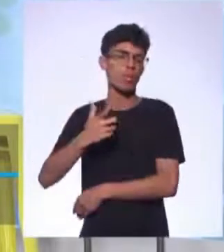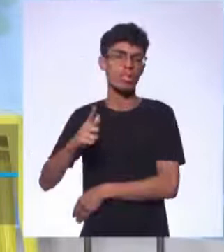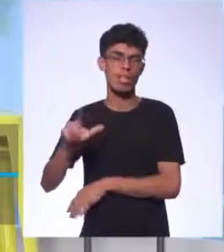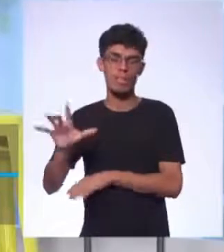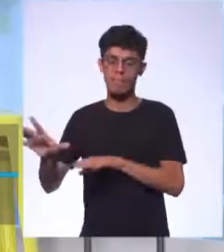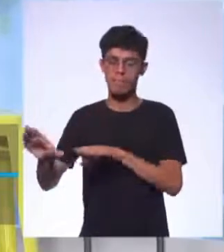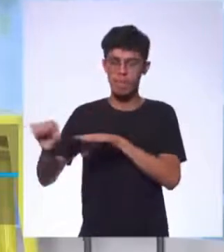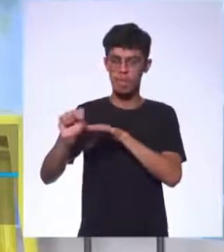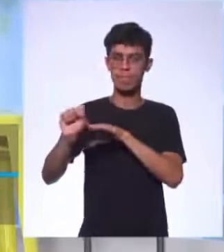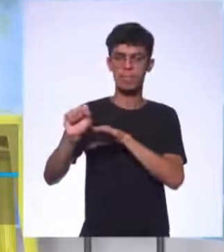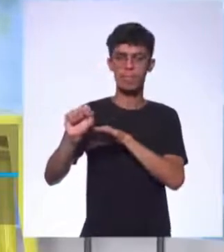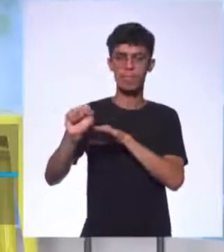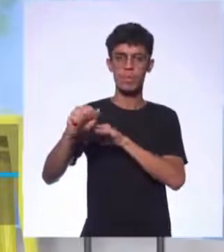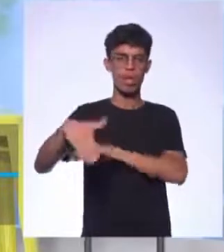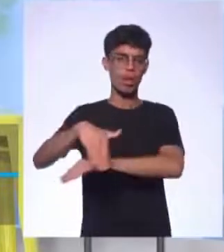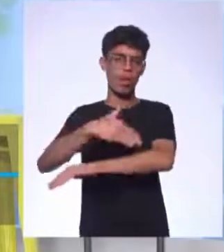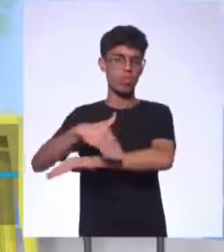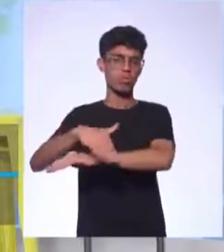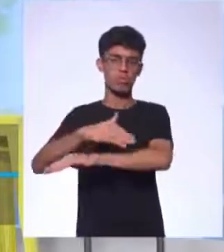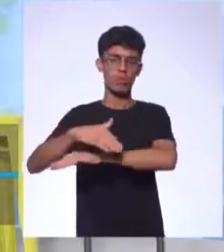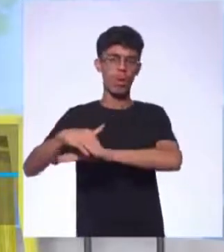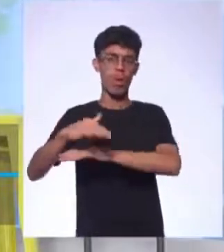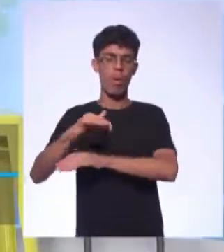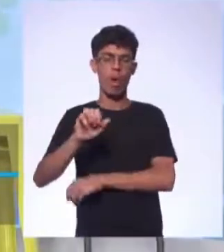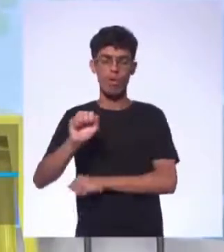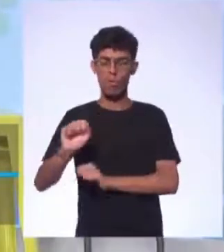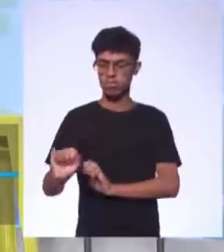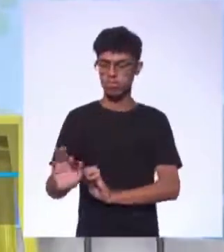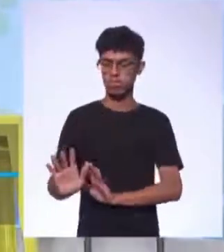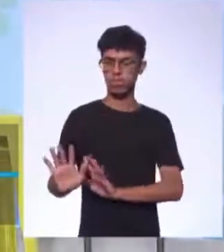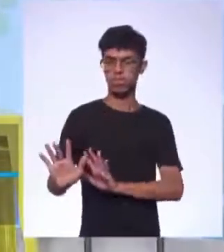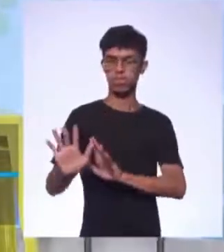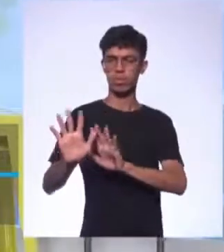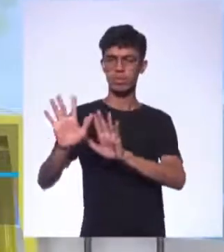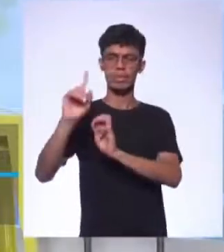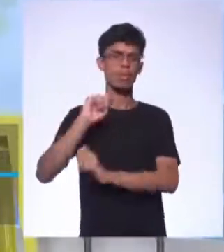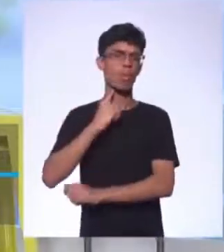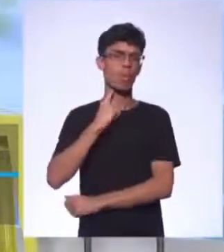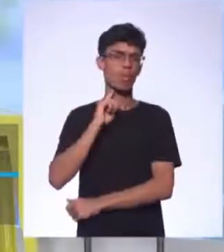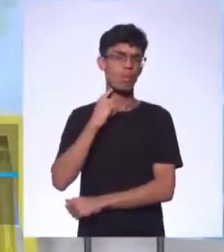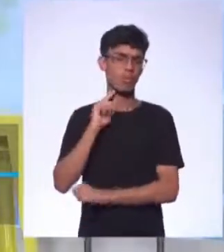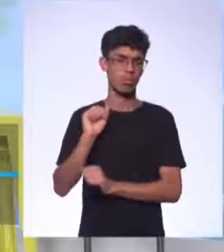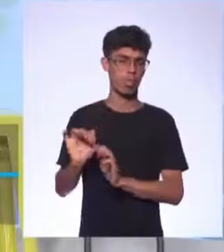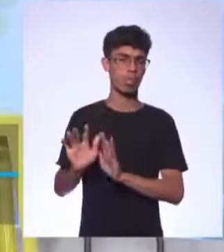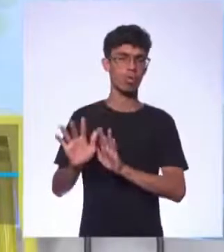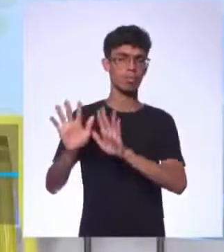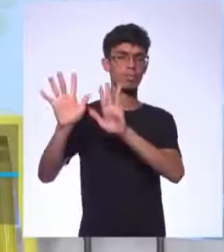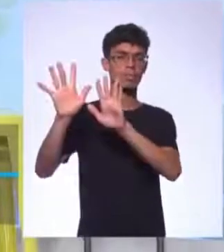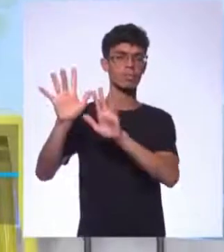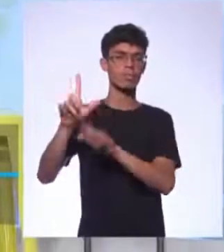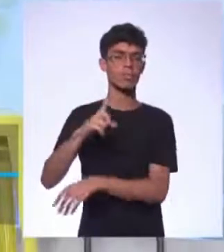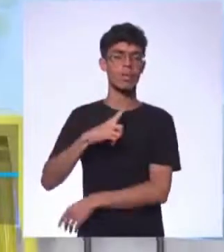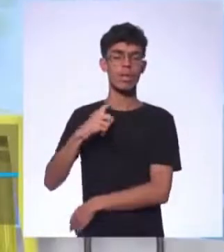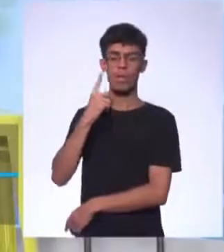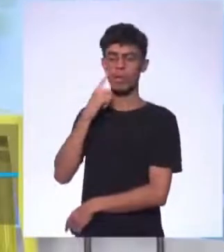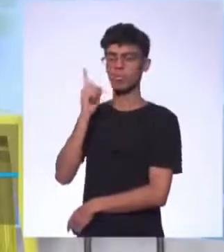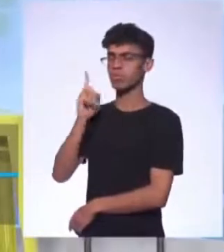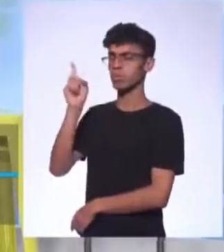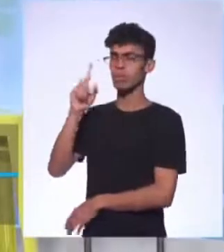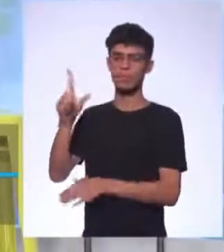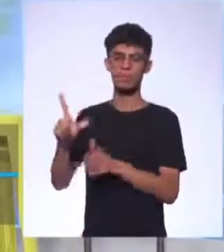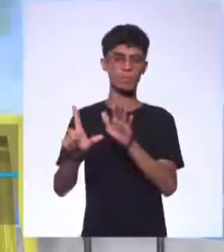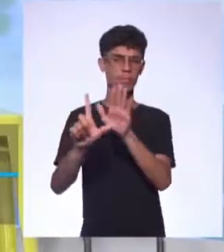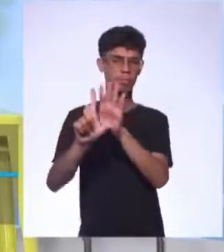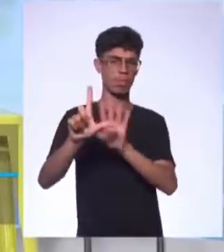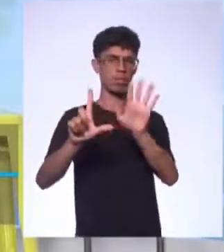esses veículos que andam aí soltando, né, uma grande quantidade de fumaça, como nós vimos em uma imagem